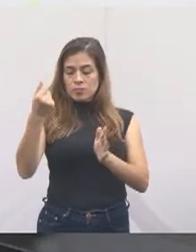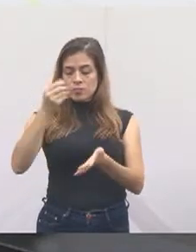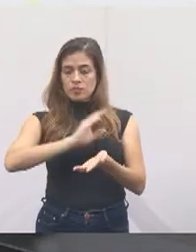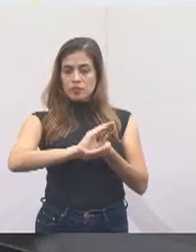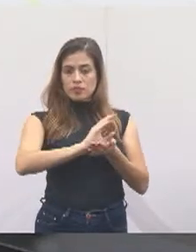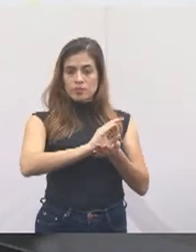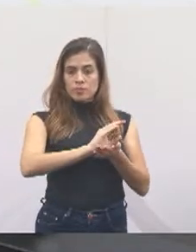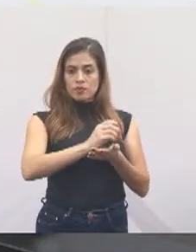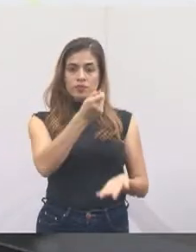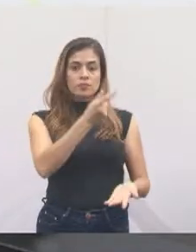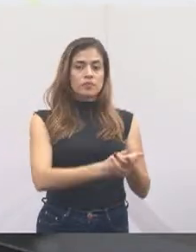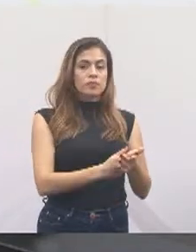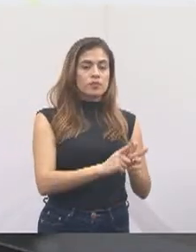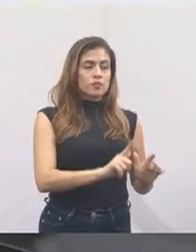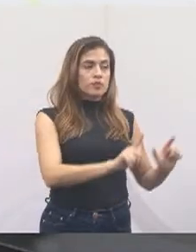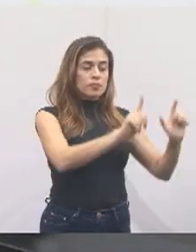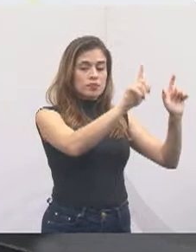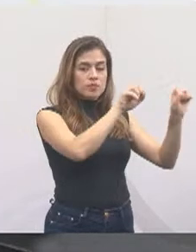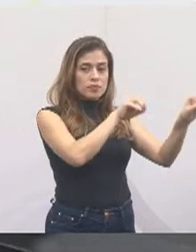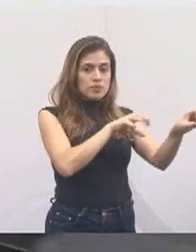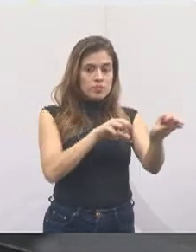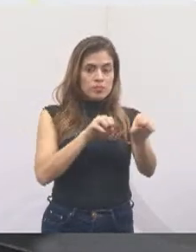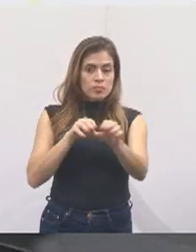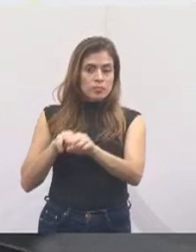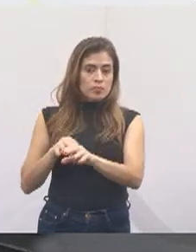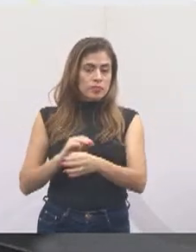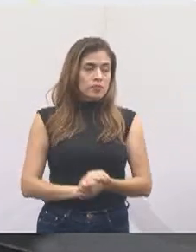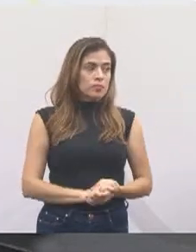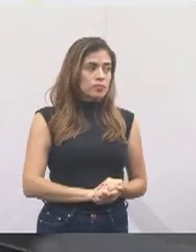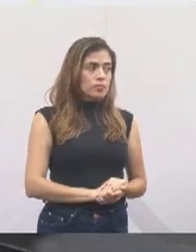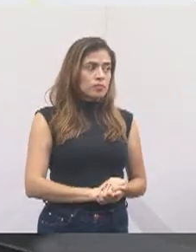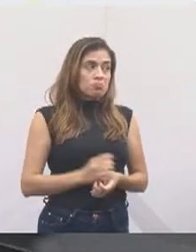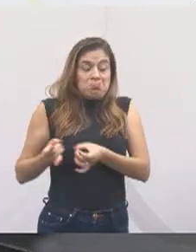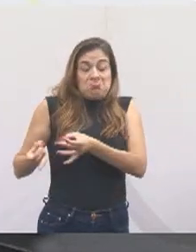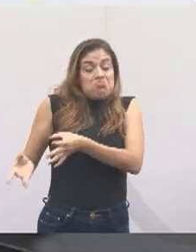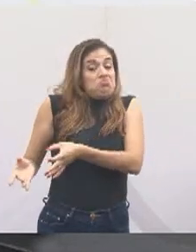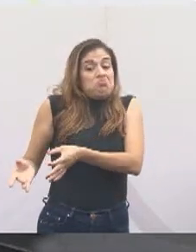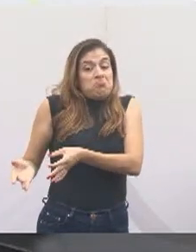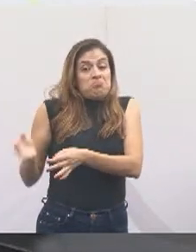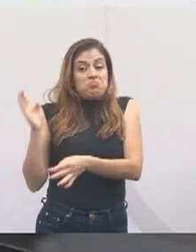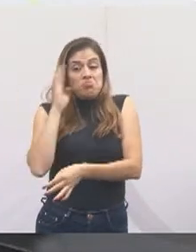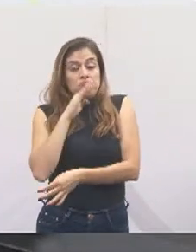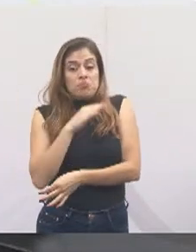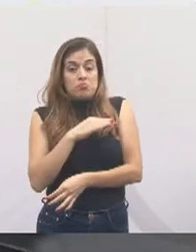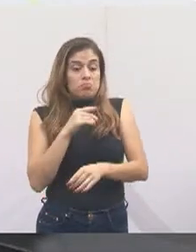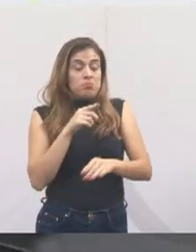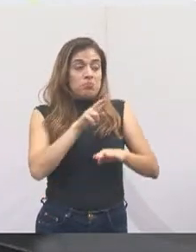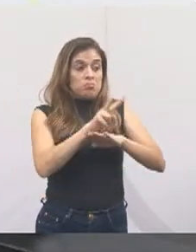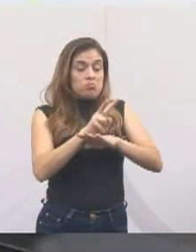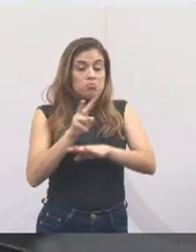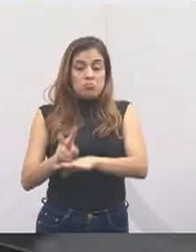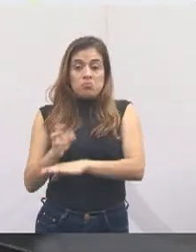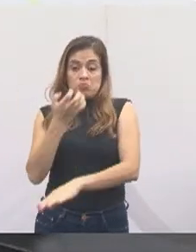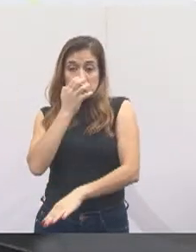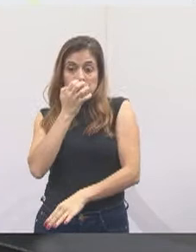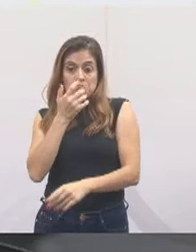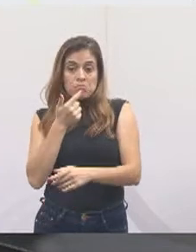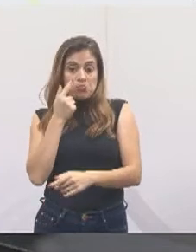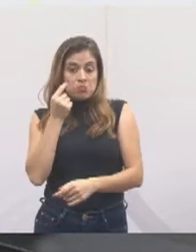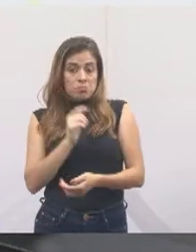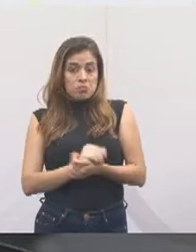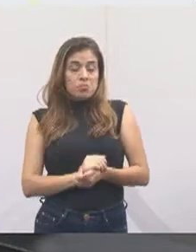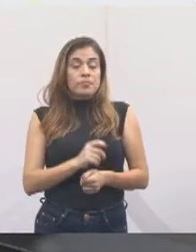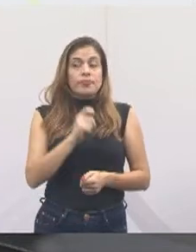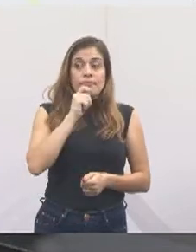para a compra de placas educativa contra abandono e os maus tratos mesmo está em processo de